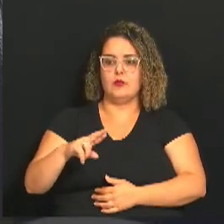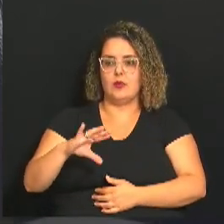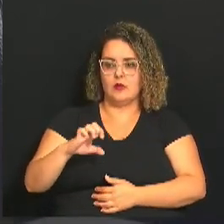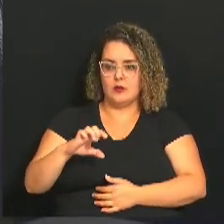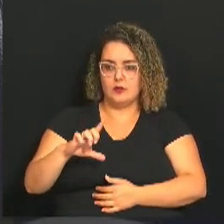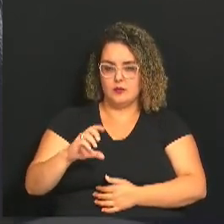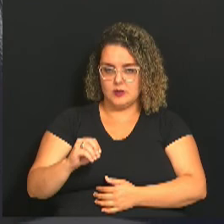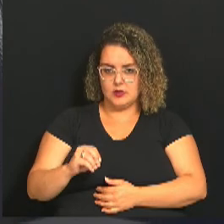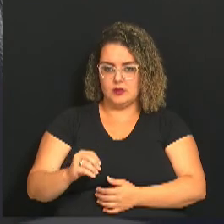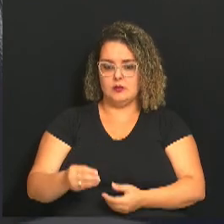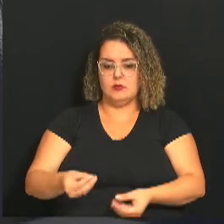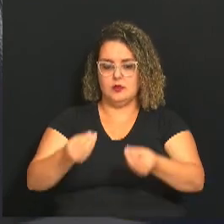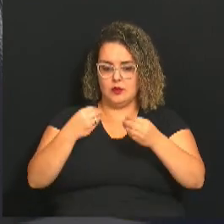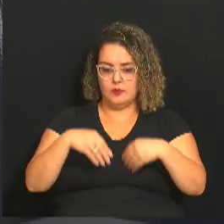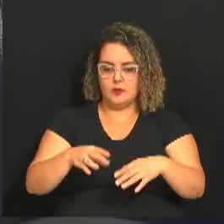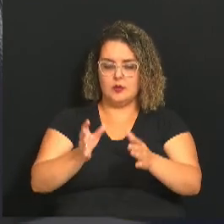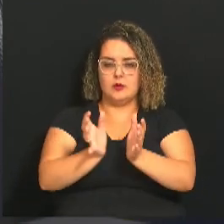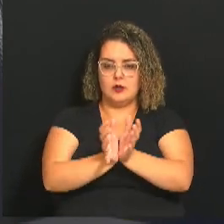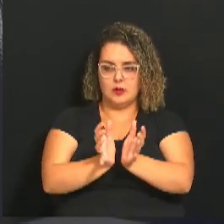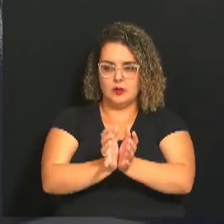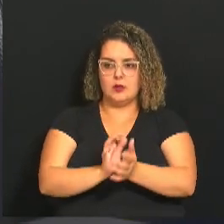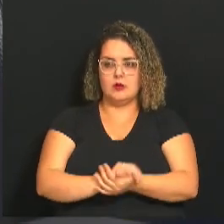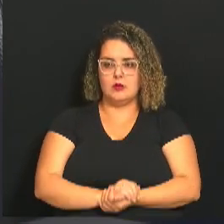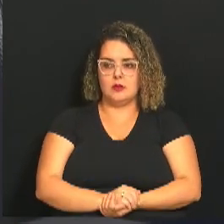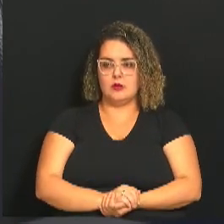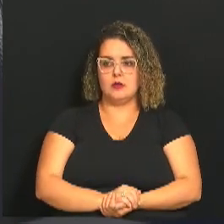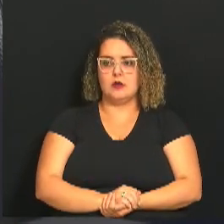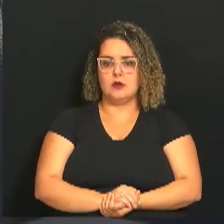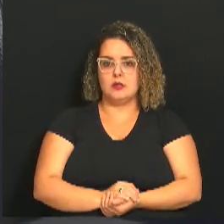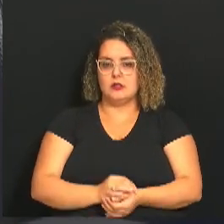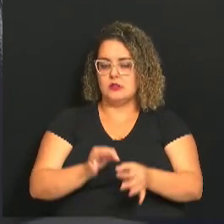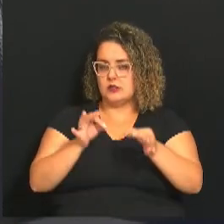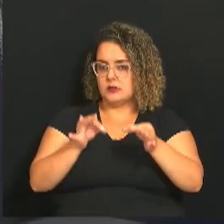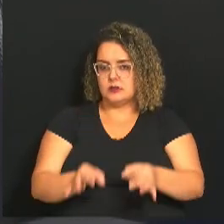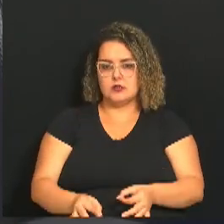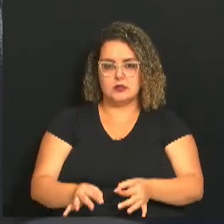nossa comissão, nós temos plena consciência de que